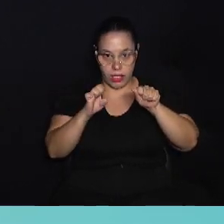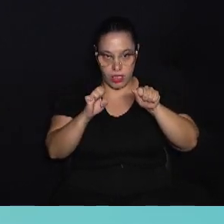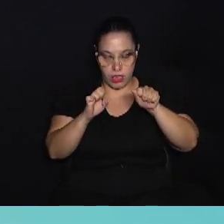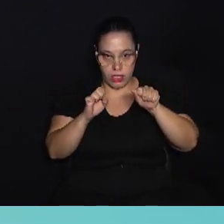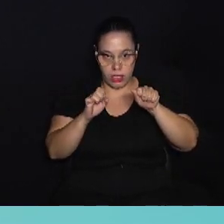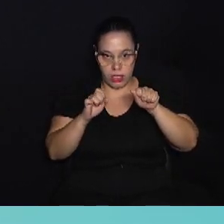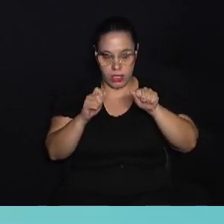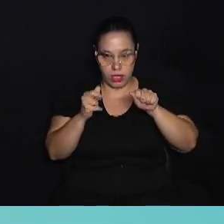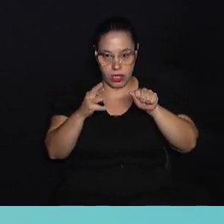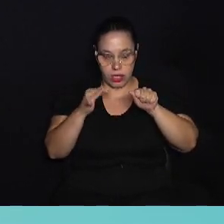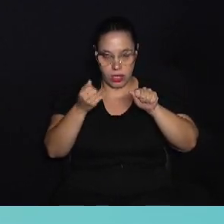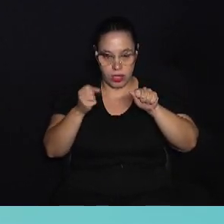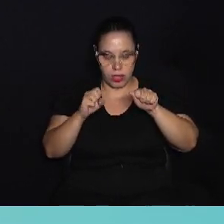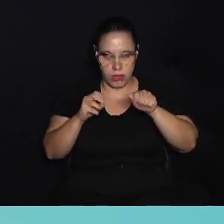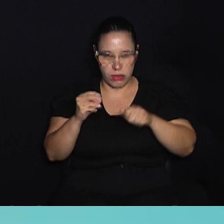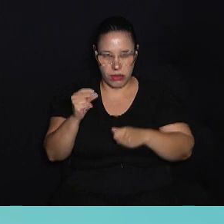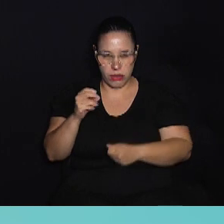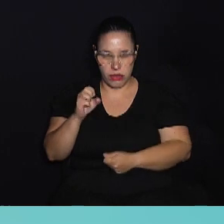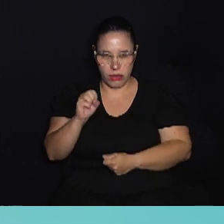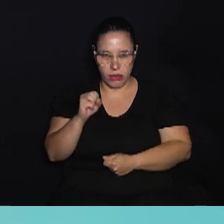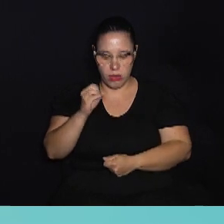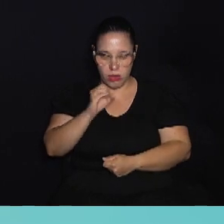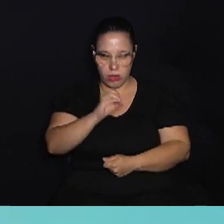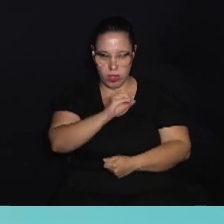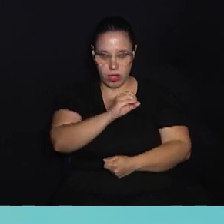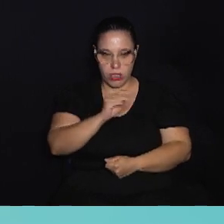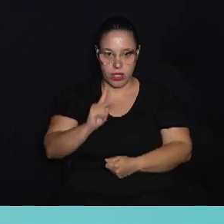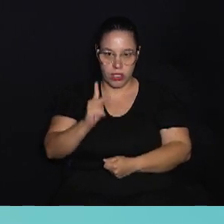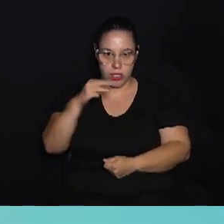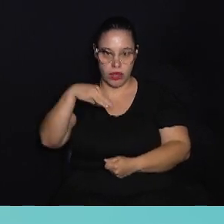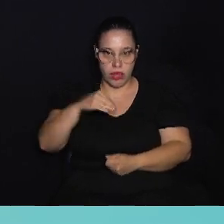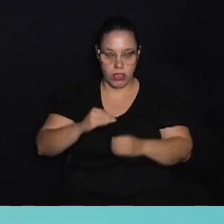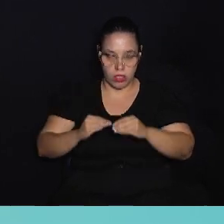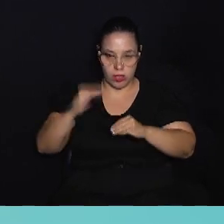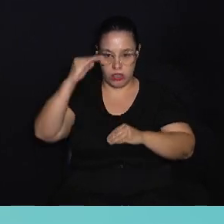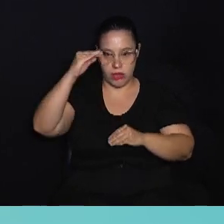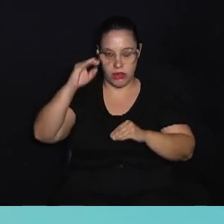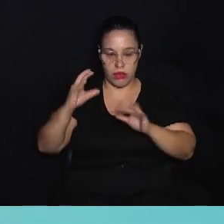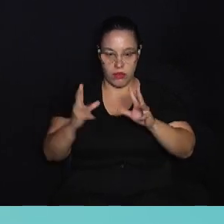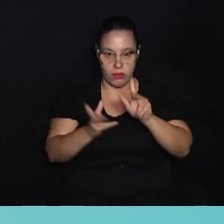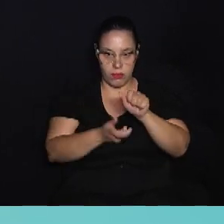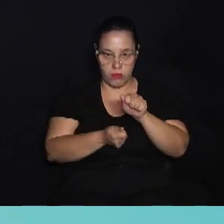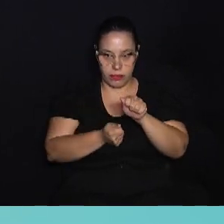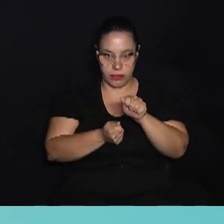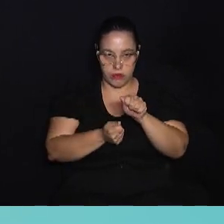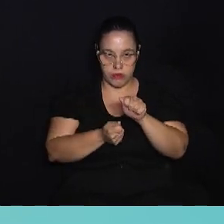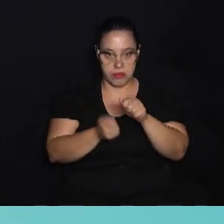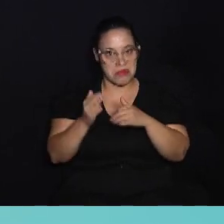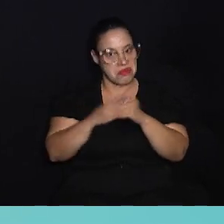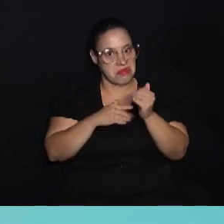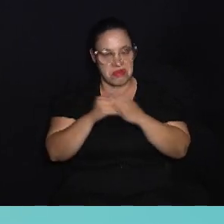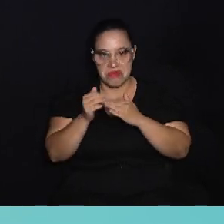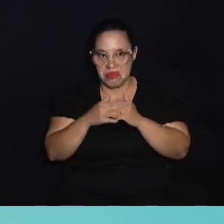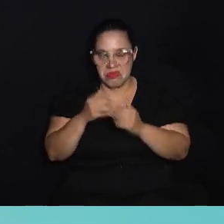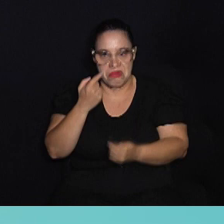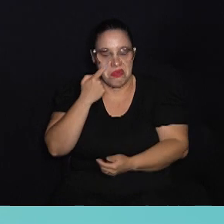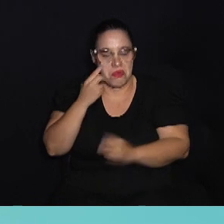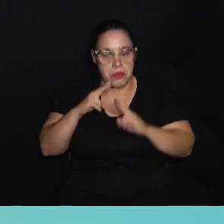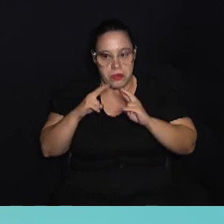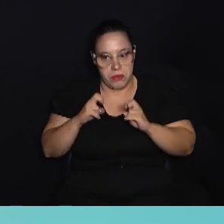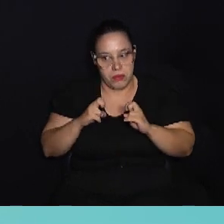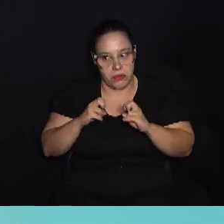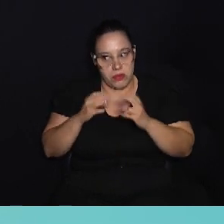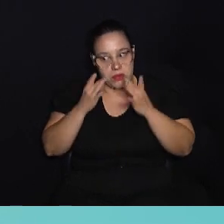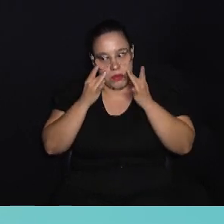O lançamento do satélite chinês ocorreu a cerca de 800 quilômetros acima da superfície do planeta. Embora não